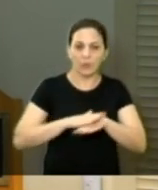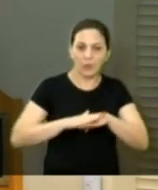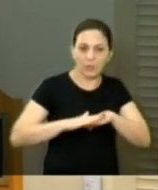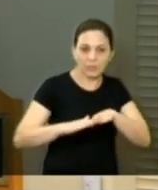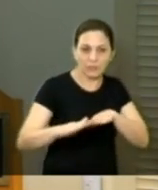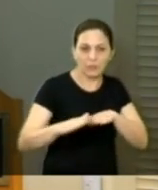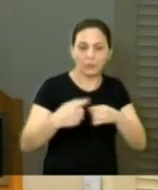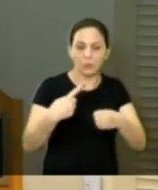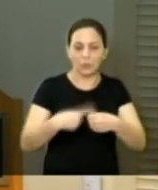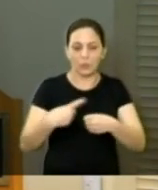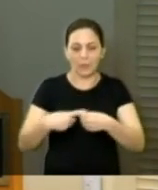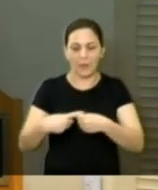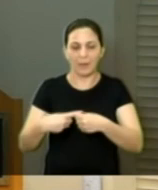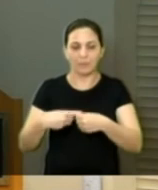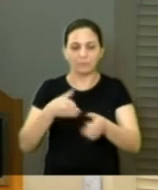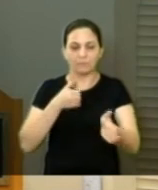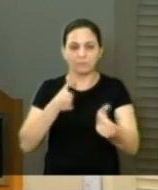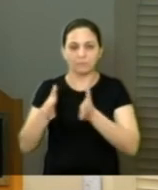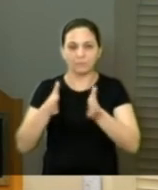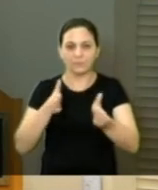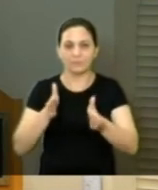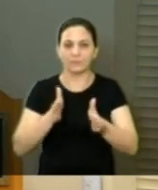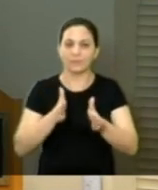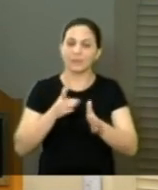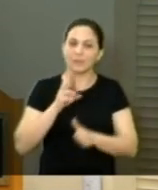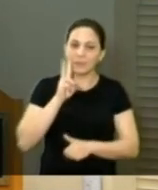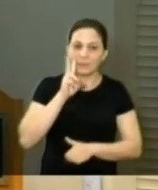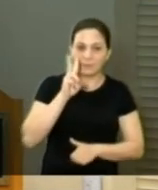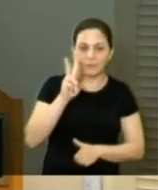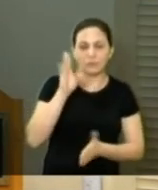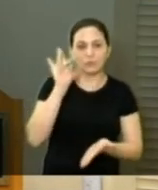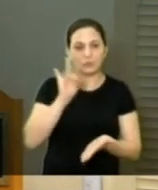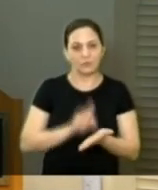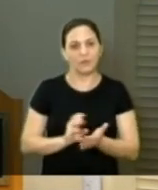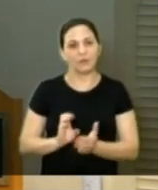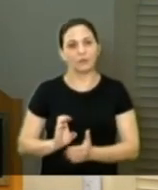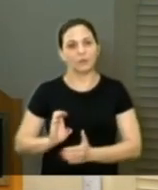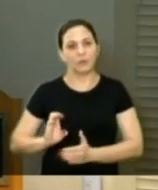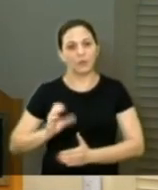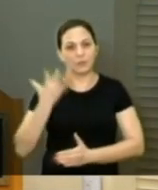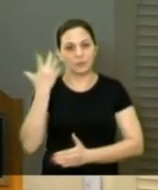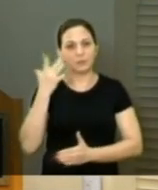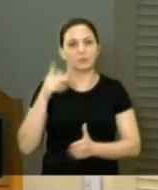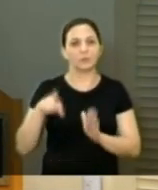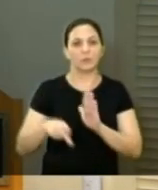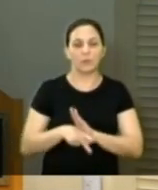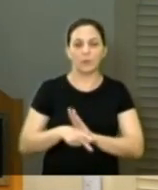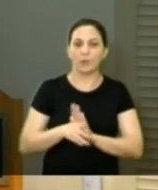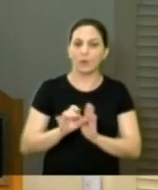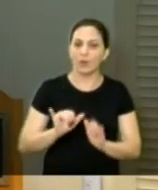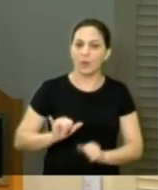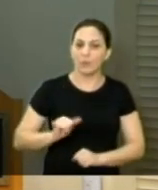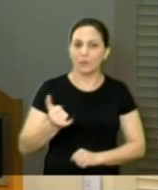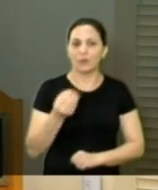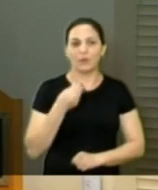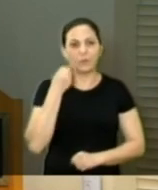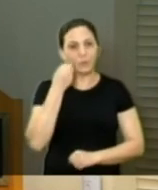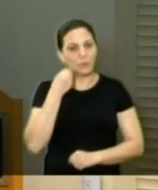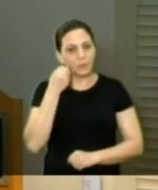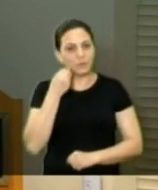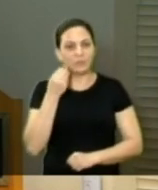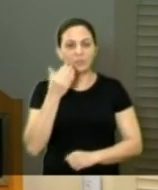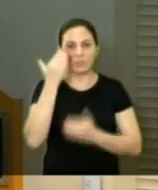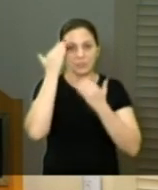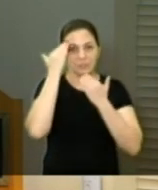indo para os bairros, né? Então, a gente tem acompanhado, isso efetivamente vem acontecendo. Quero, então, aproveitar o momento para agradecer